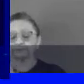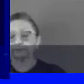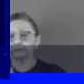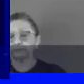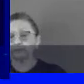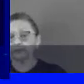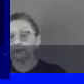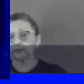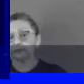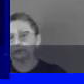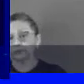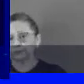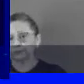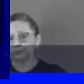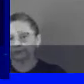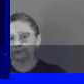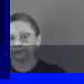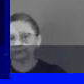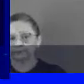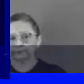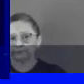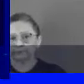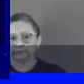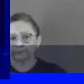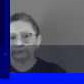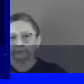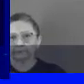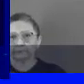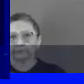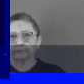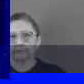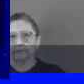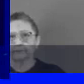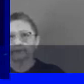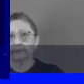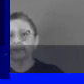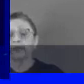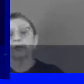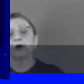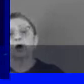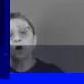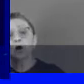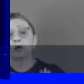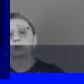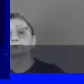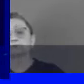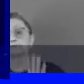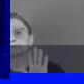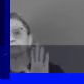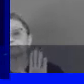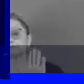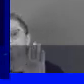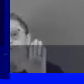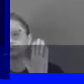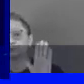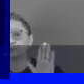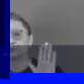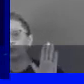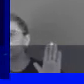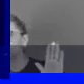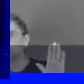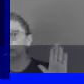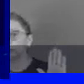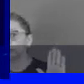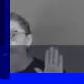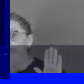recondução de Pacheco teve mais de meio milhão de assinaturas. Sob a condução de Pacheco, não houve qualquer